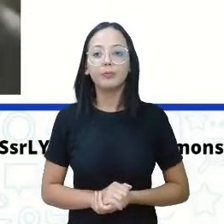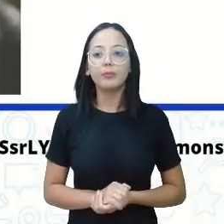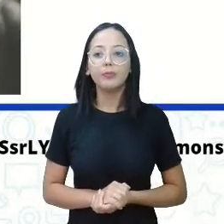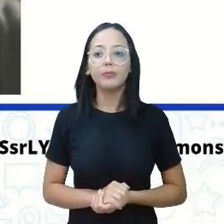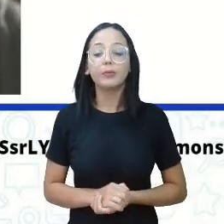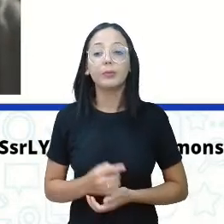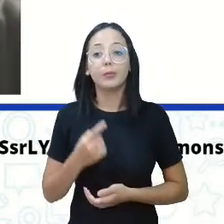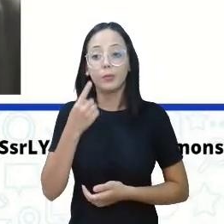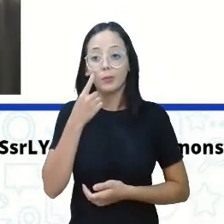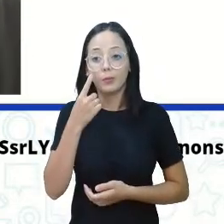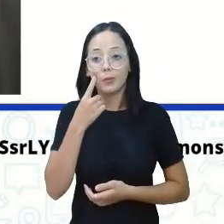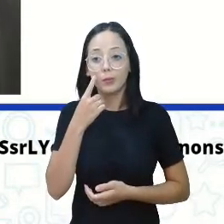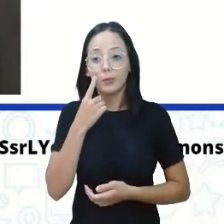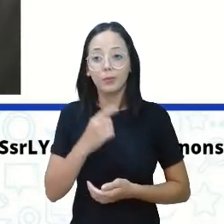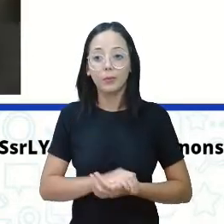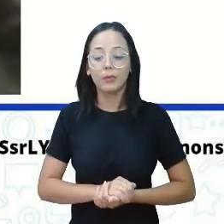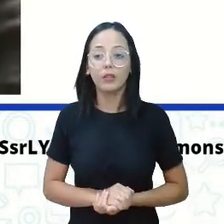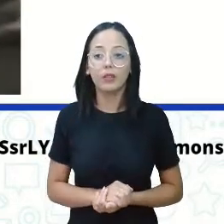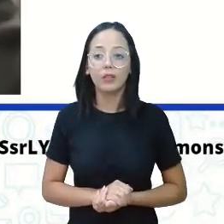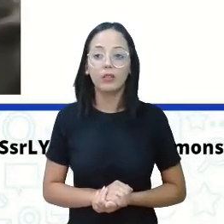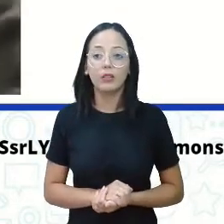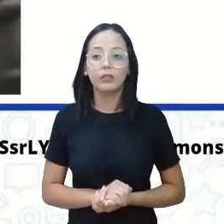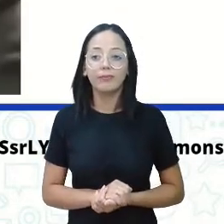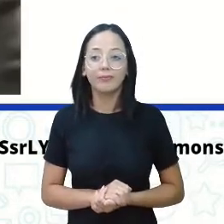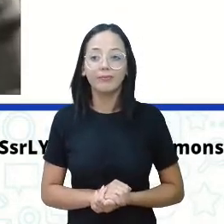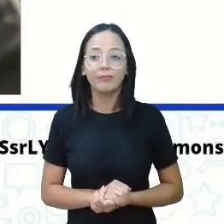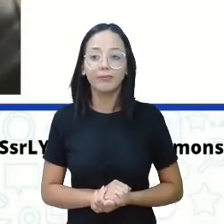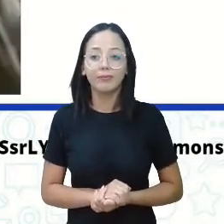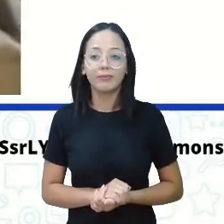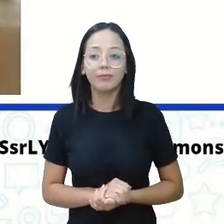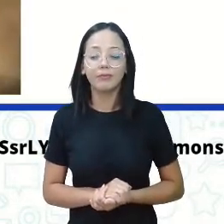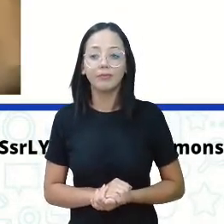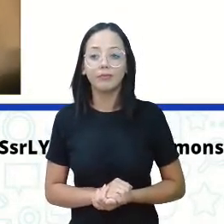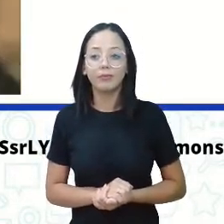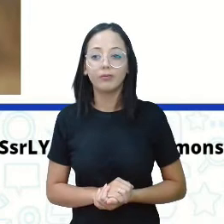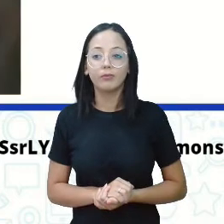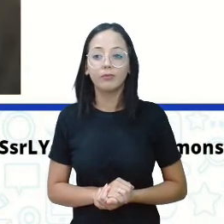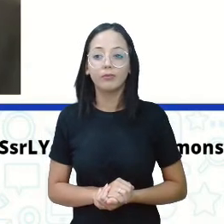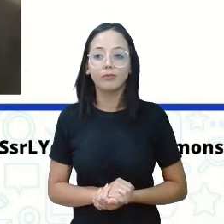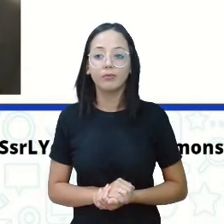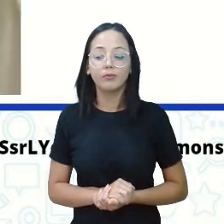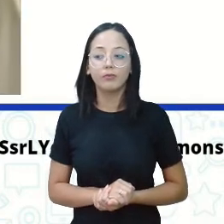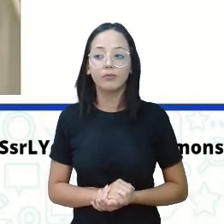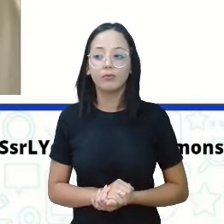festival. Disse que estava com febre, se enrolou no cobertor no hotel, ficou com